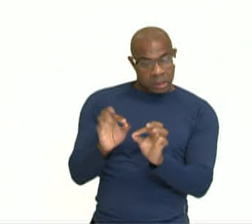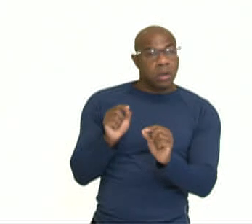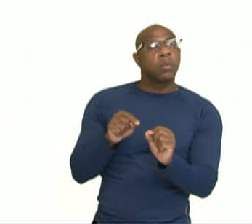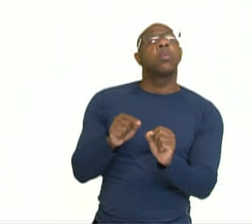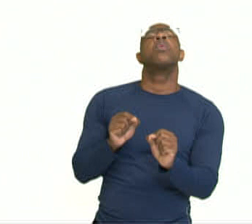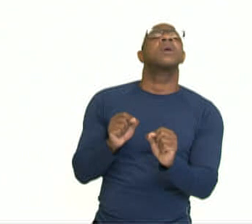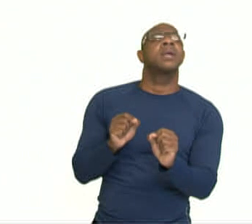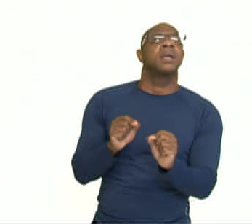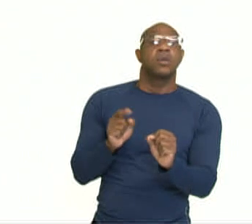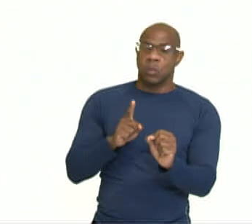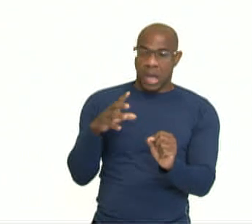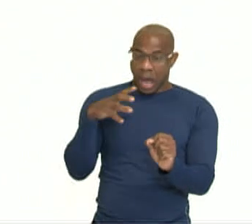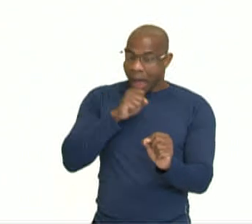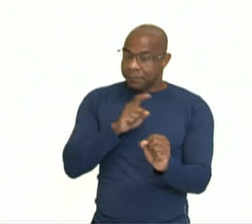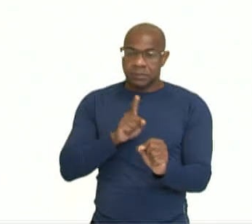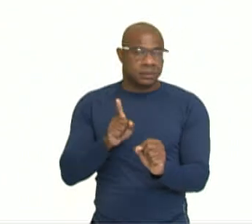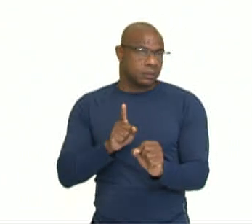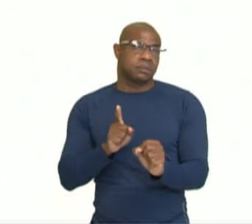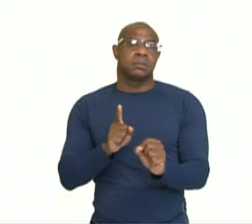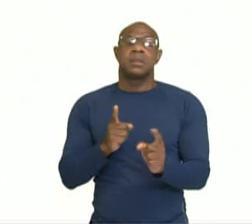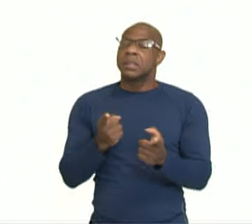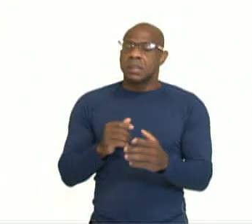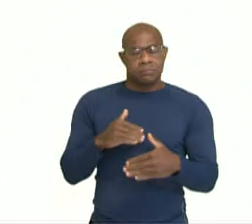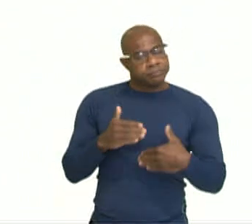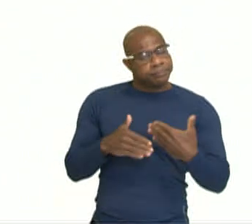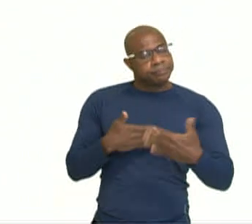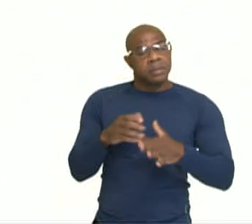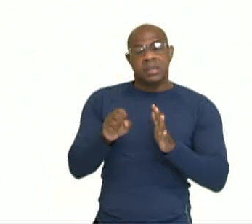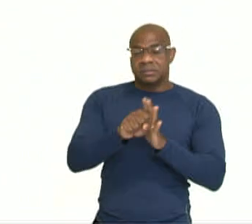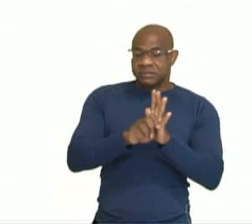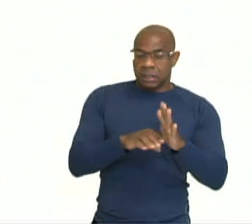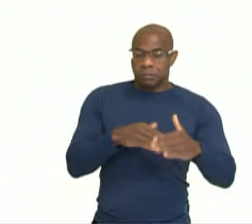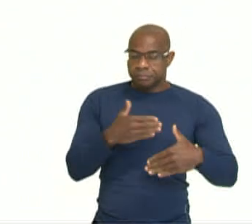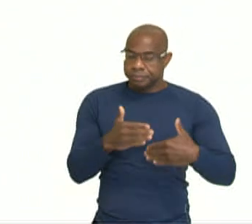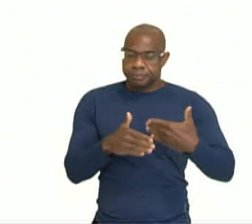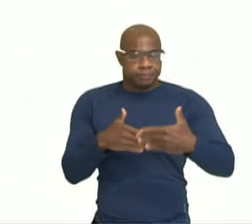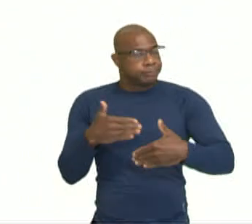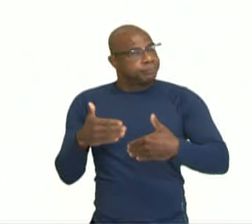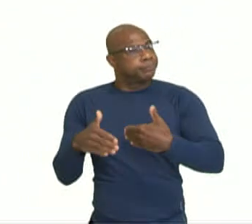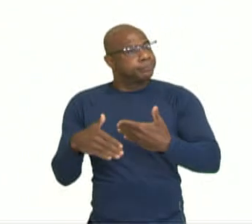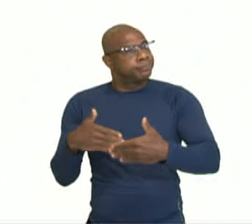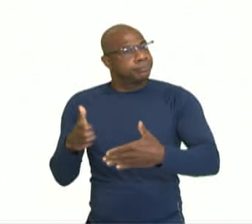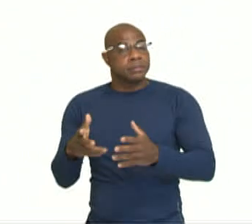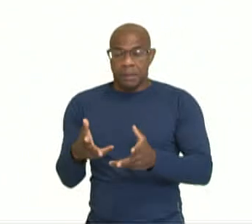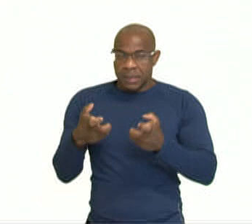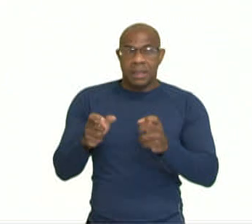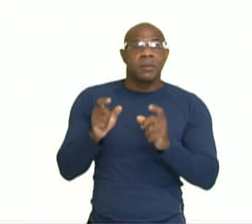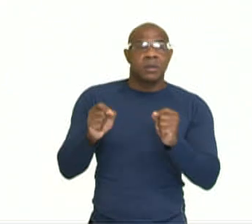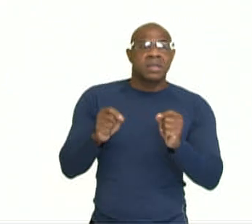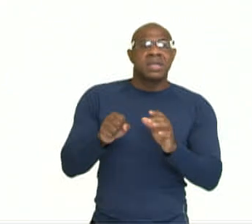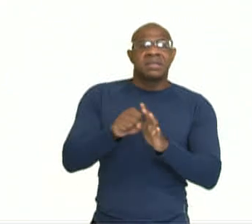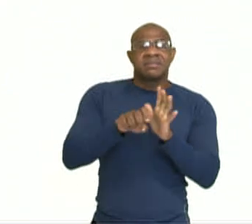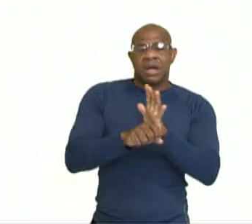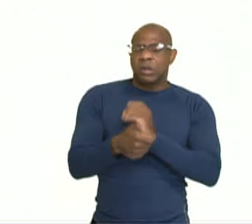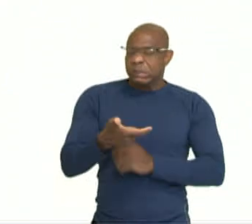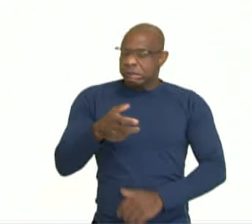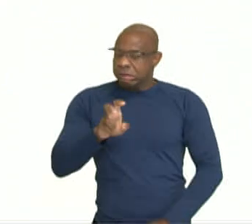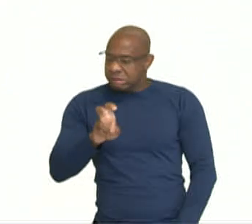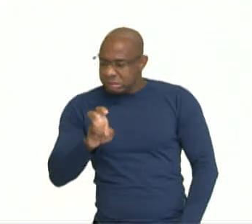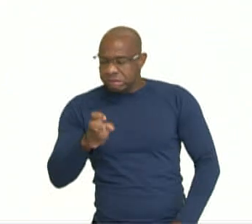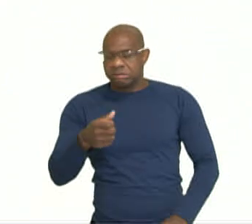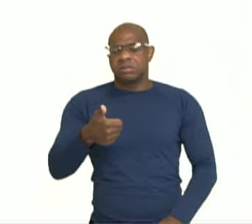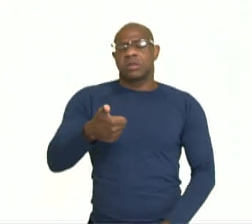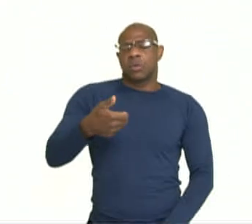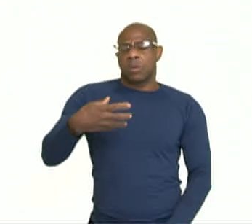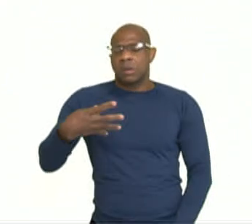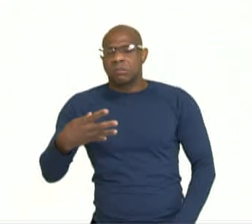não foi uma coisa rápida. Ela, no decorrer dos séculos, ela foi se acentuando. Então, a gente percebe desde o século XV, século